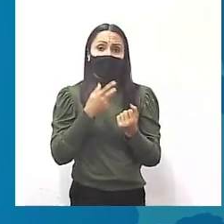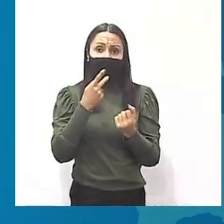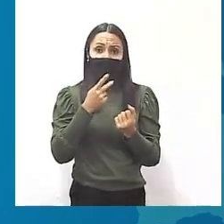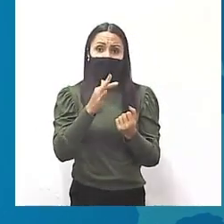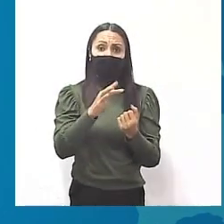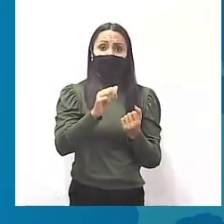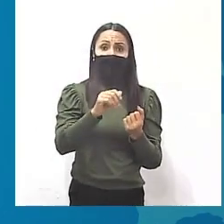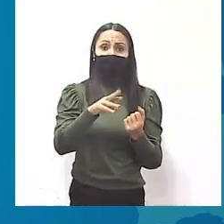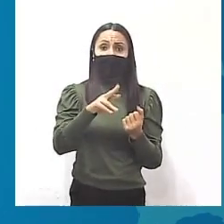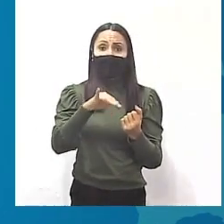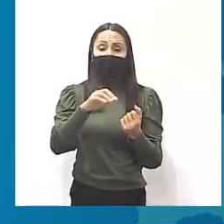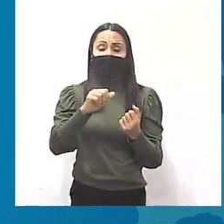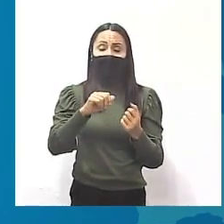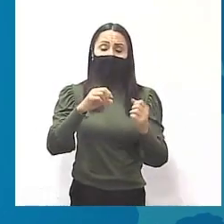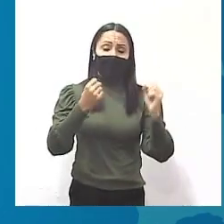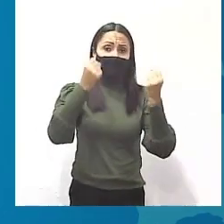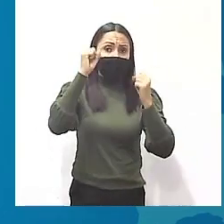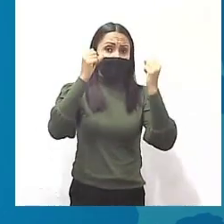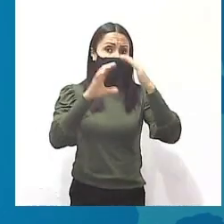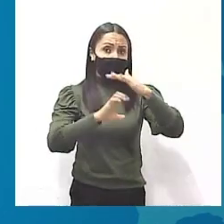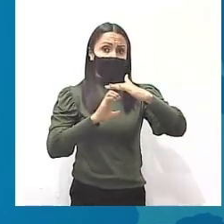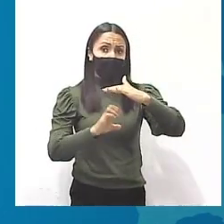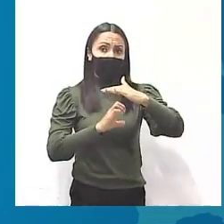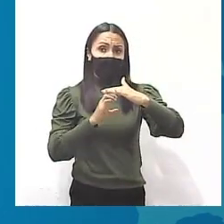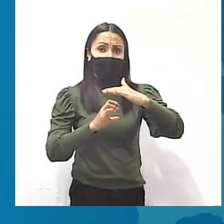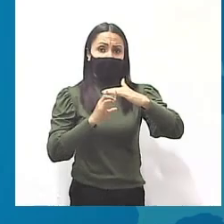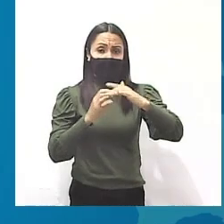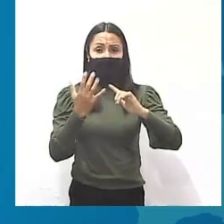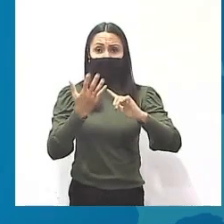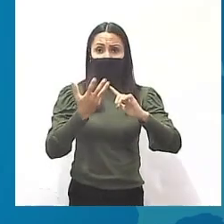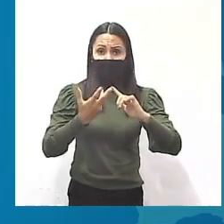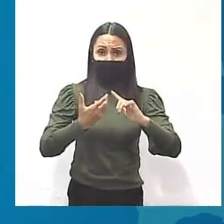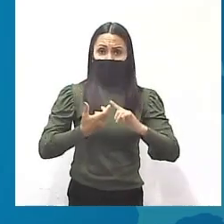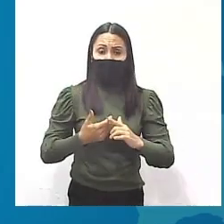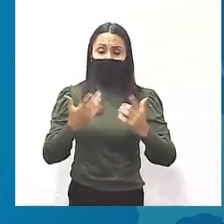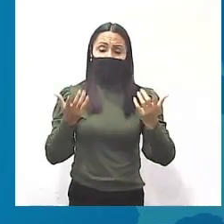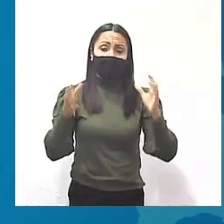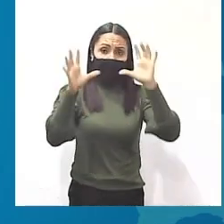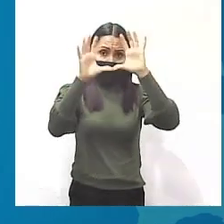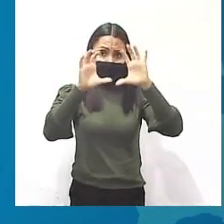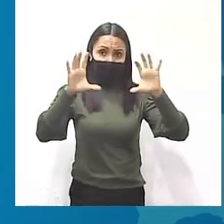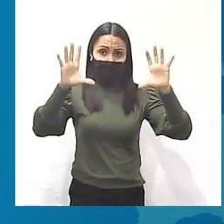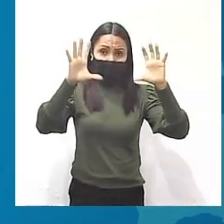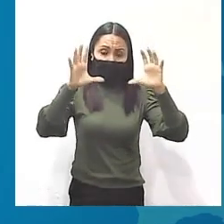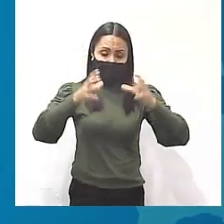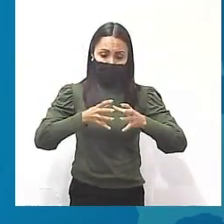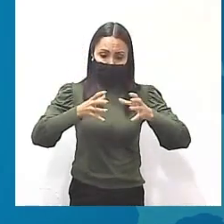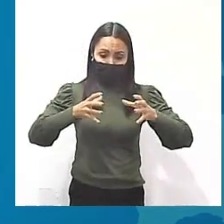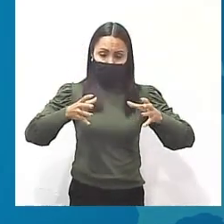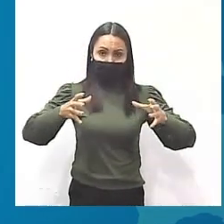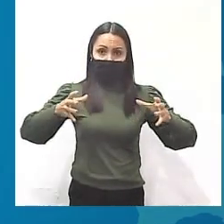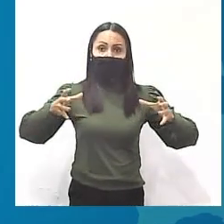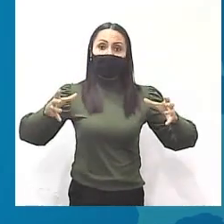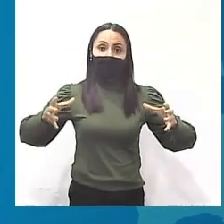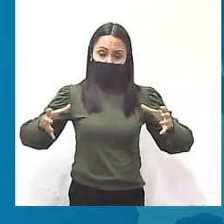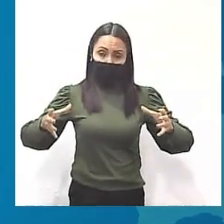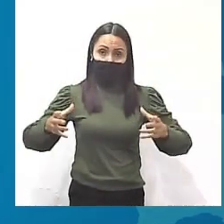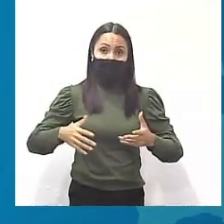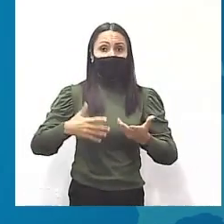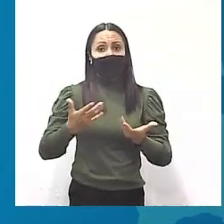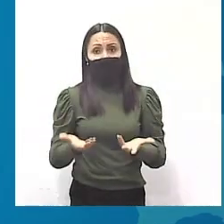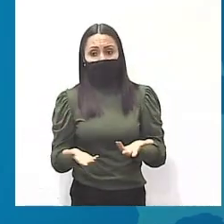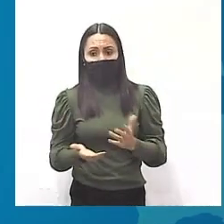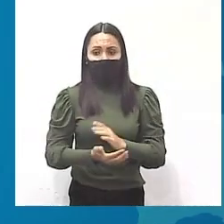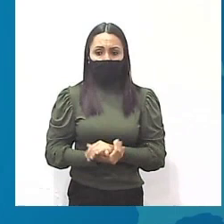estou falando das empresas e em geral, porque emitiram gases ali de efeito estufa, isso de